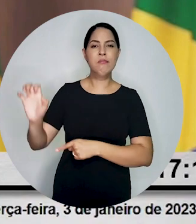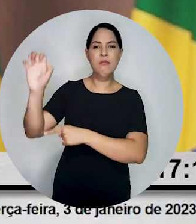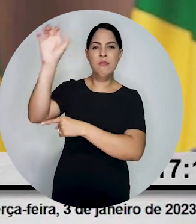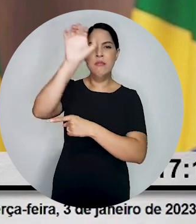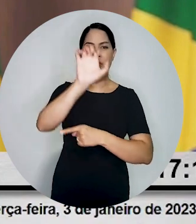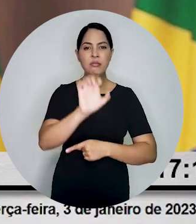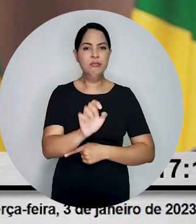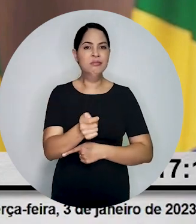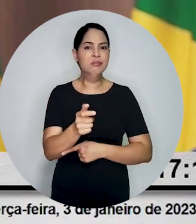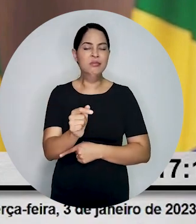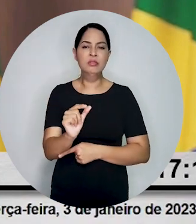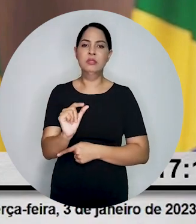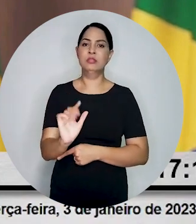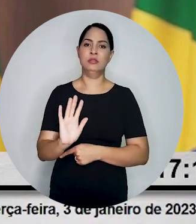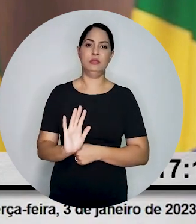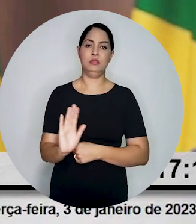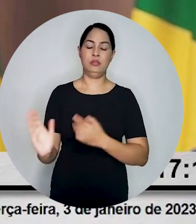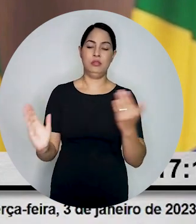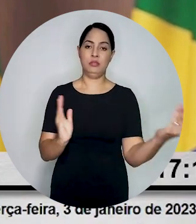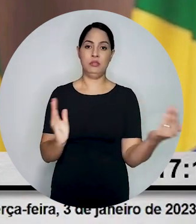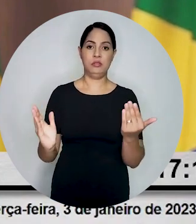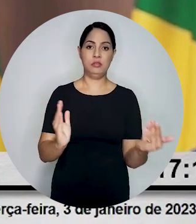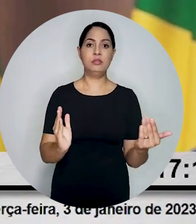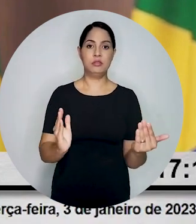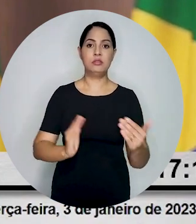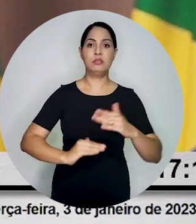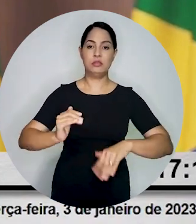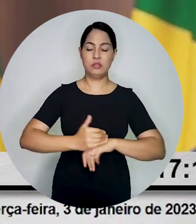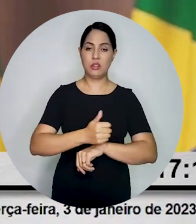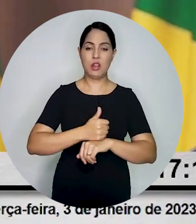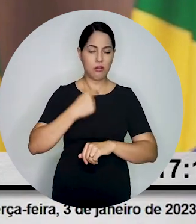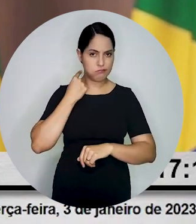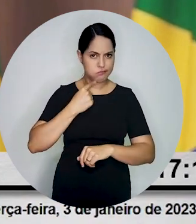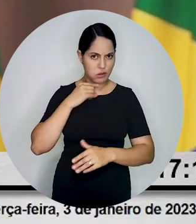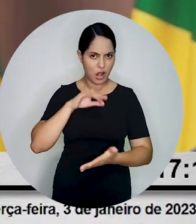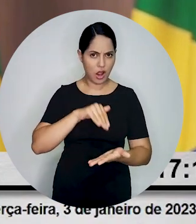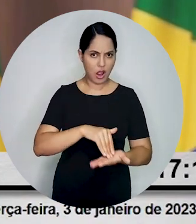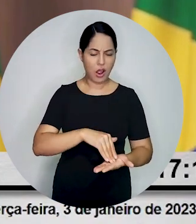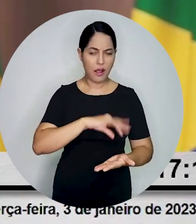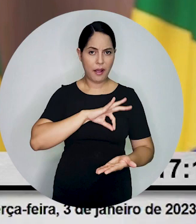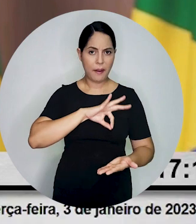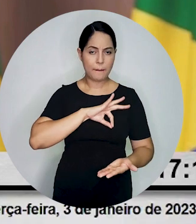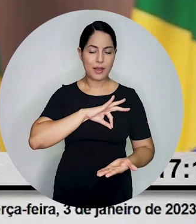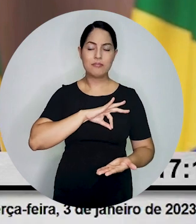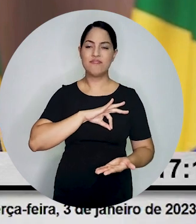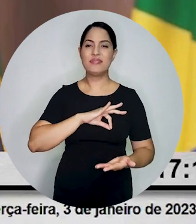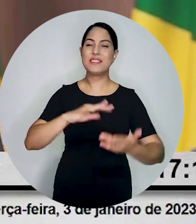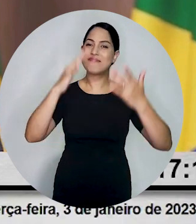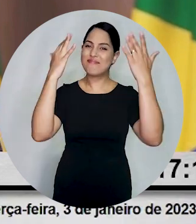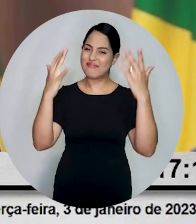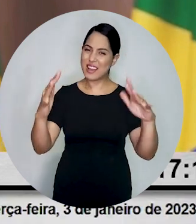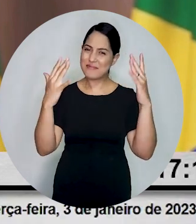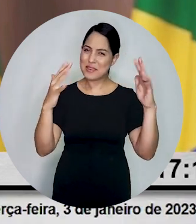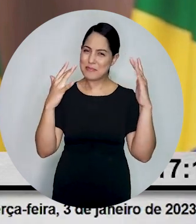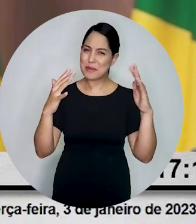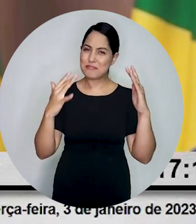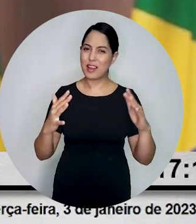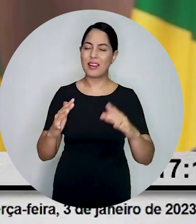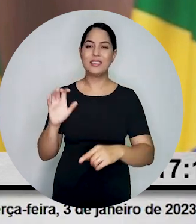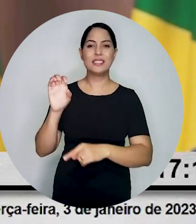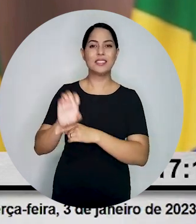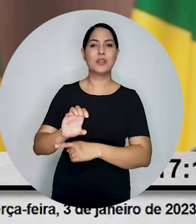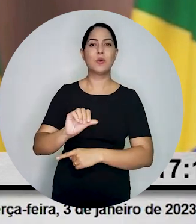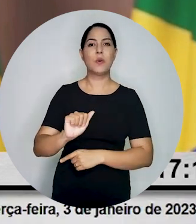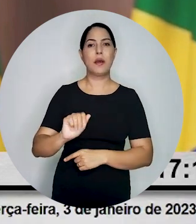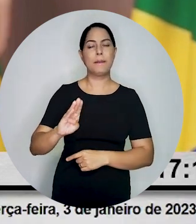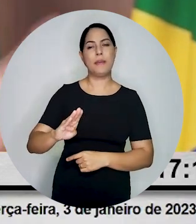esse Estado, que é um dos poucos estados do Brasil, que tem piso dos advogados e advogadas. Então, me permite